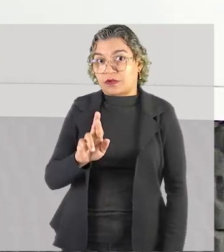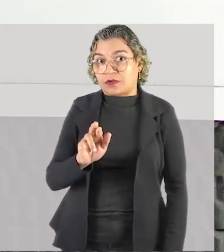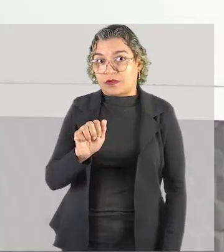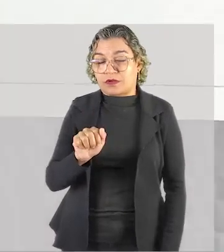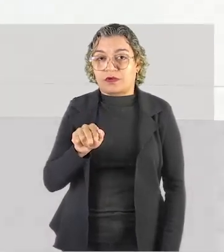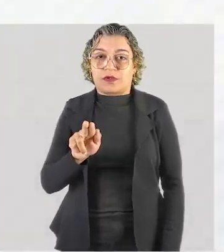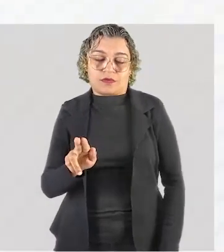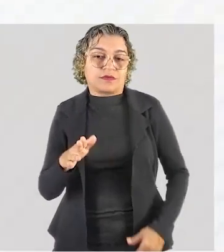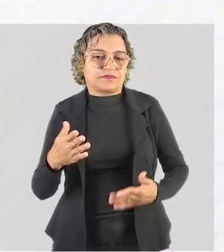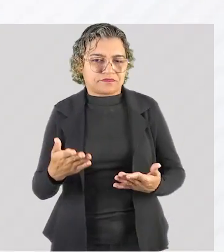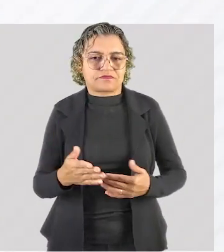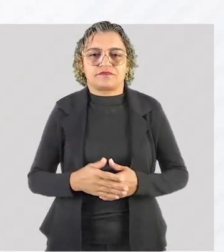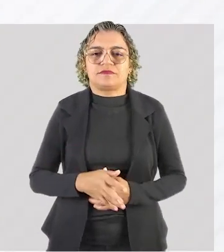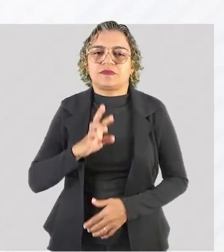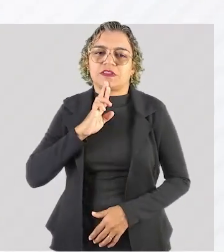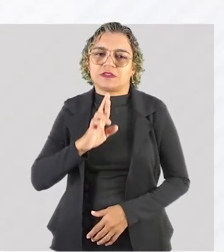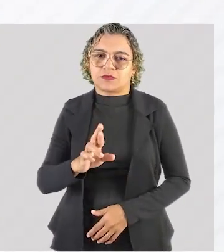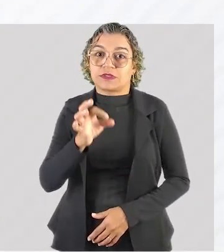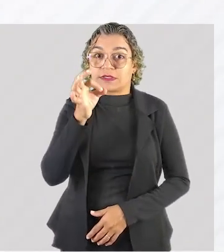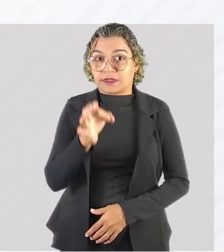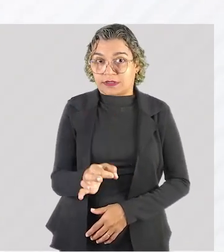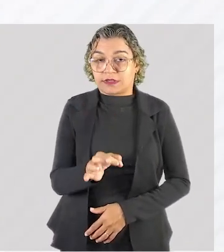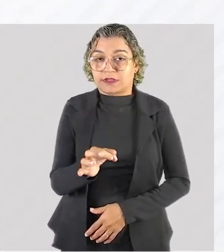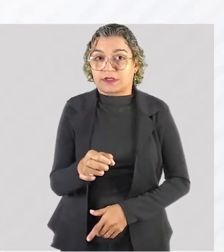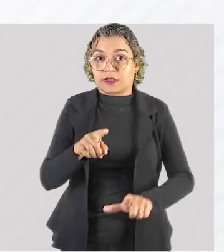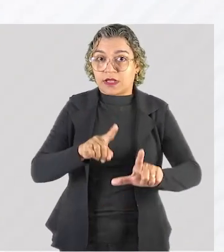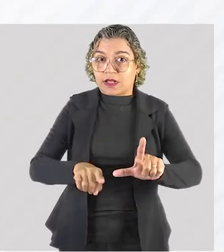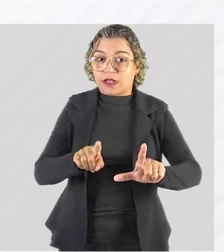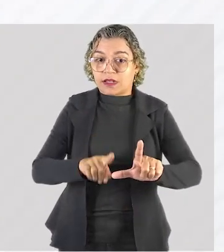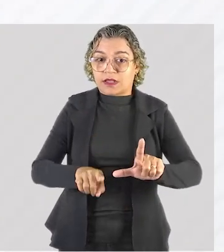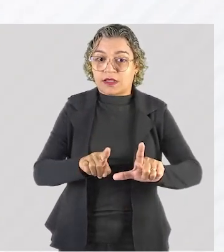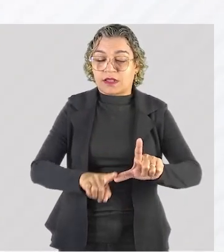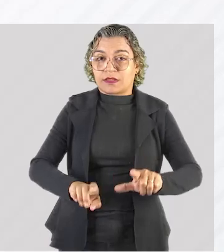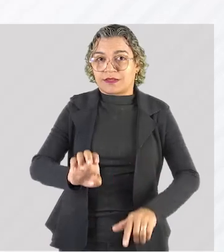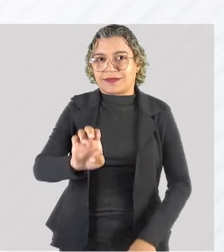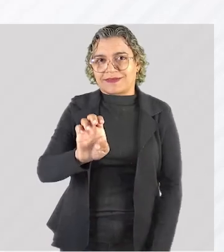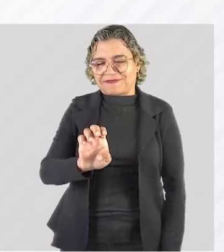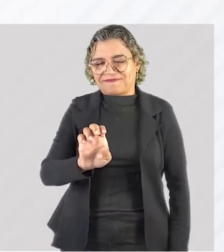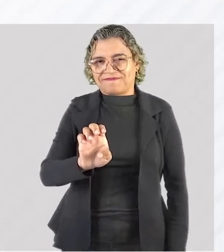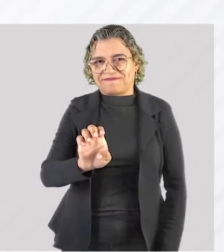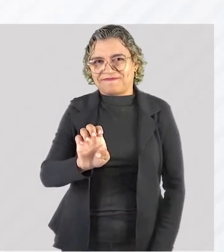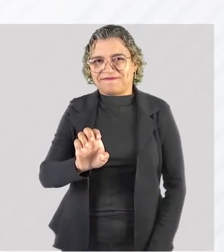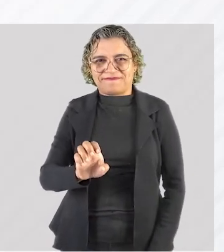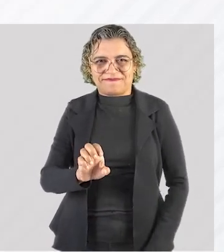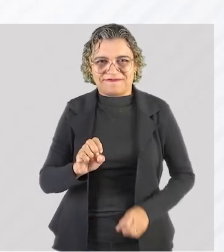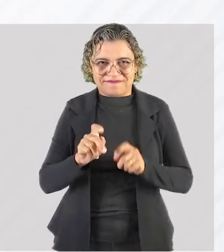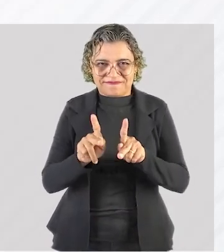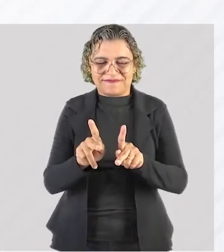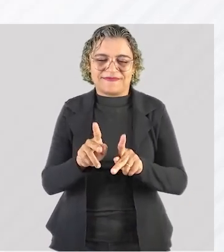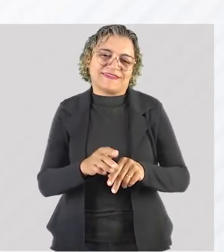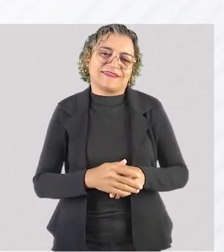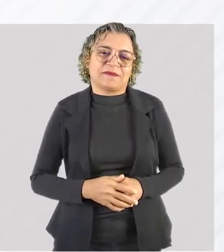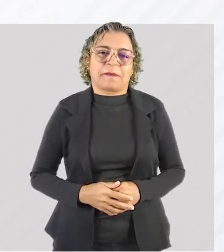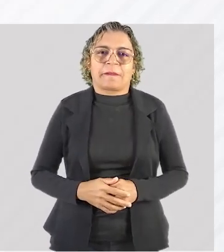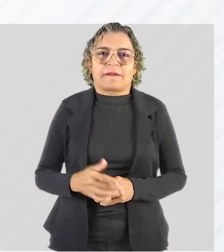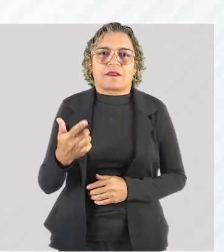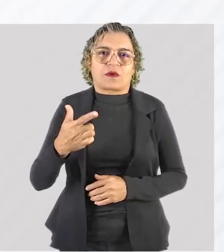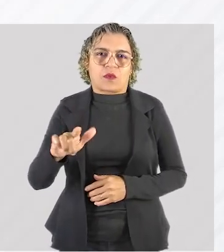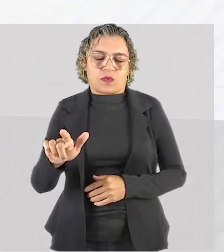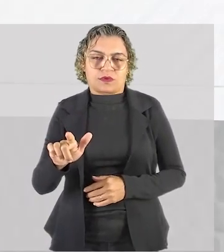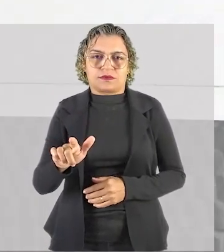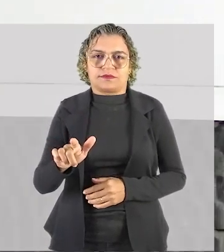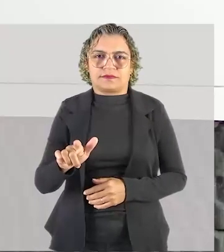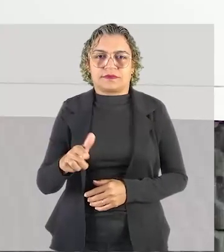resposta correta aí. A resposta é a letra E de escola. Beleza, turminha? Beleza. Vamos para a